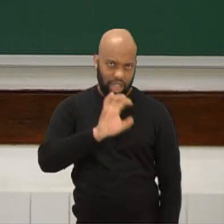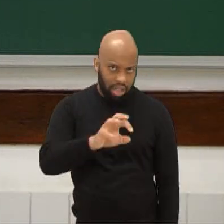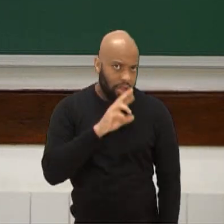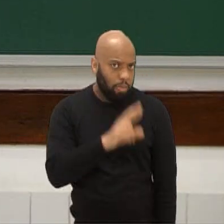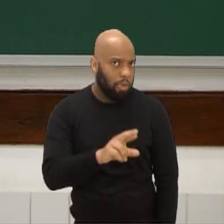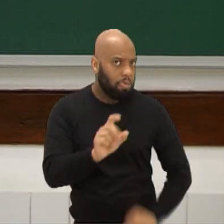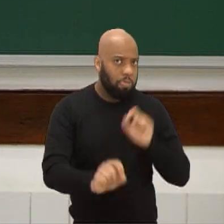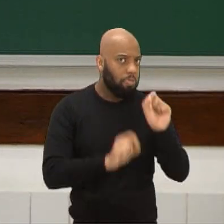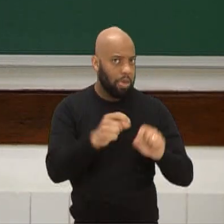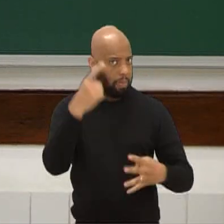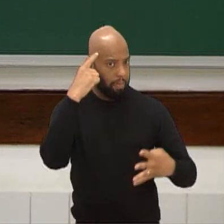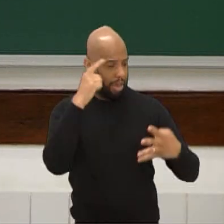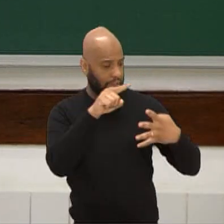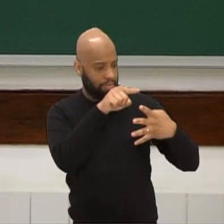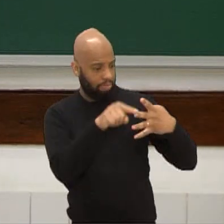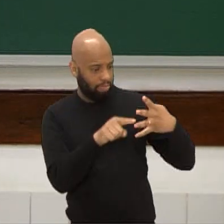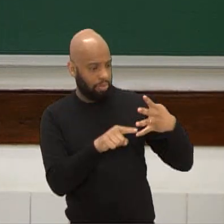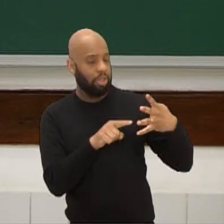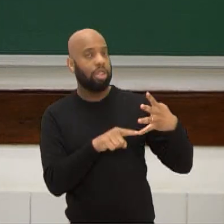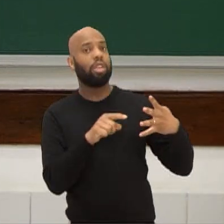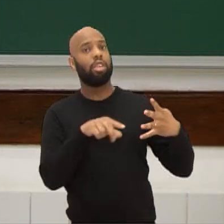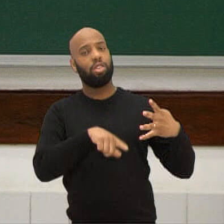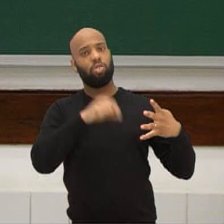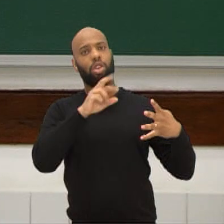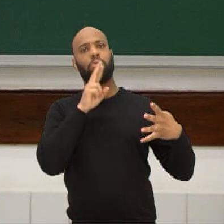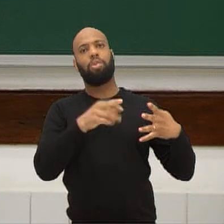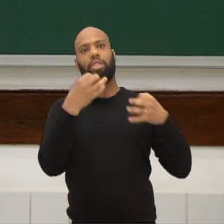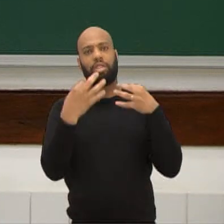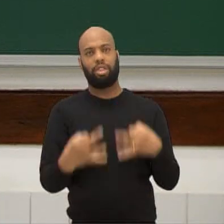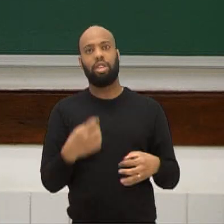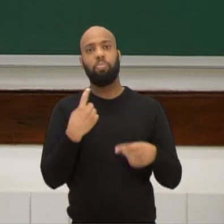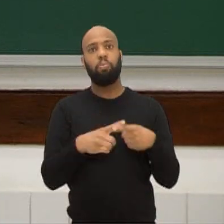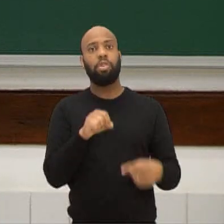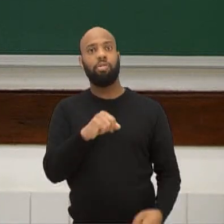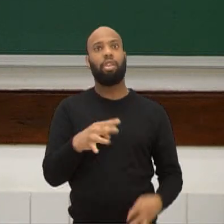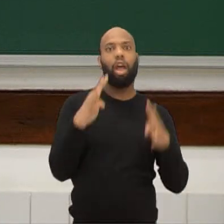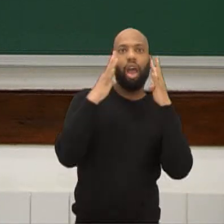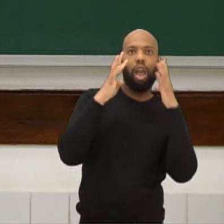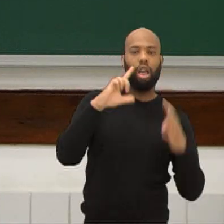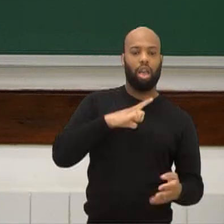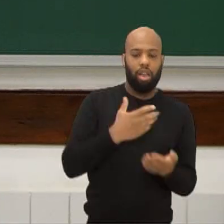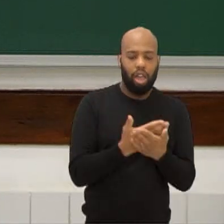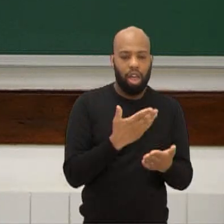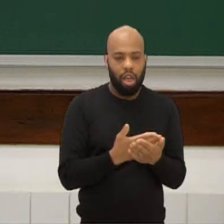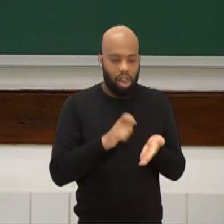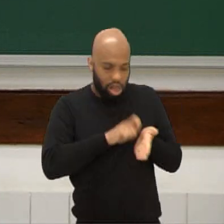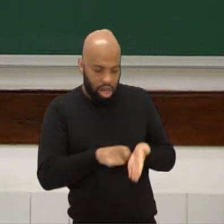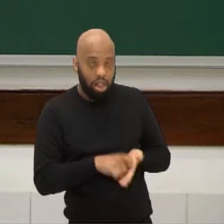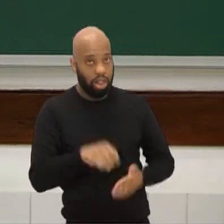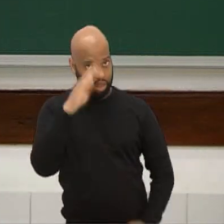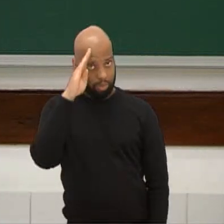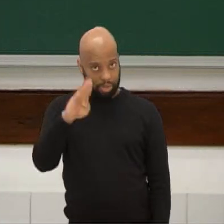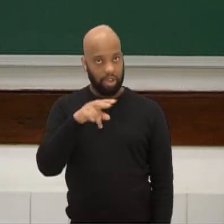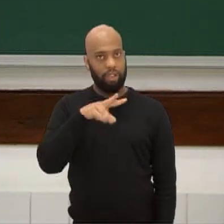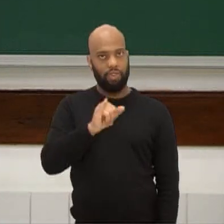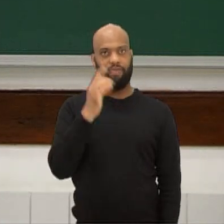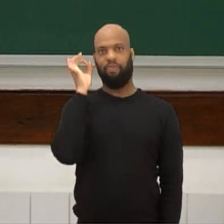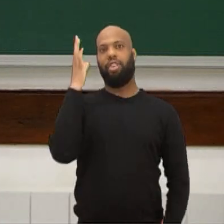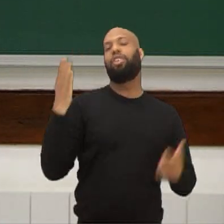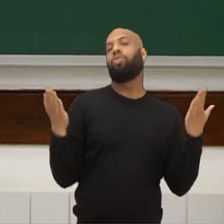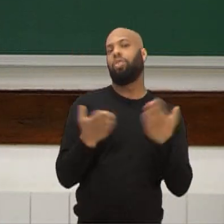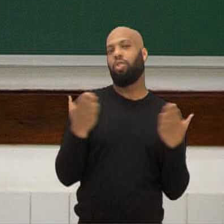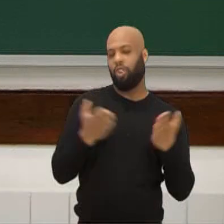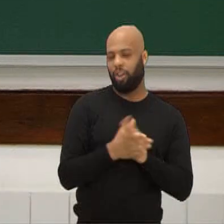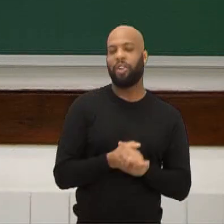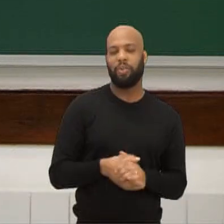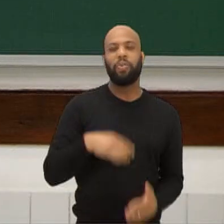isso? Pensa na alternativa. Se você entendeu a aula, prestou atenção e anotou os principais tópicos, vai ser moleza para vocês, vai